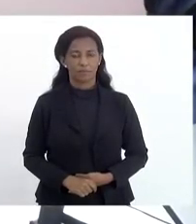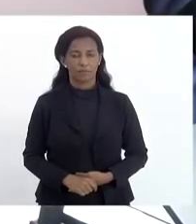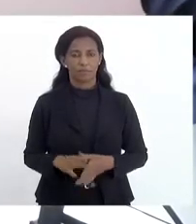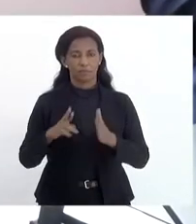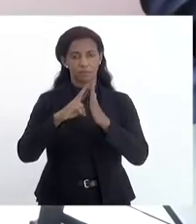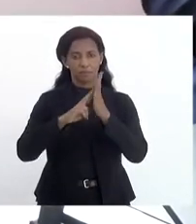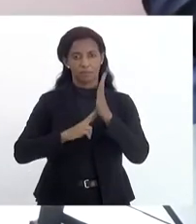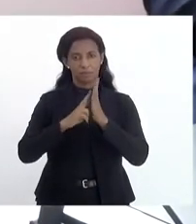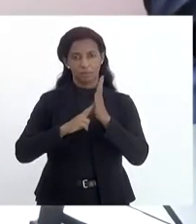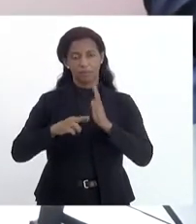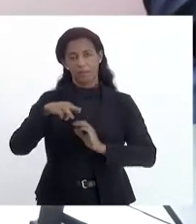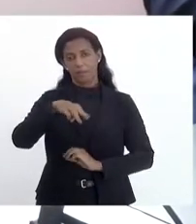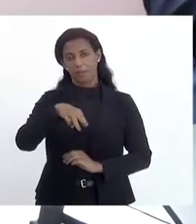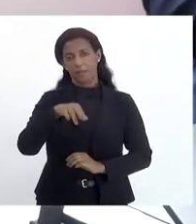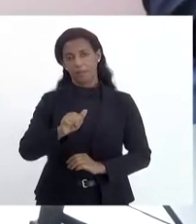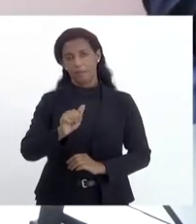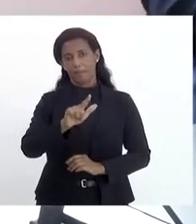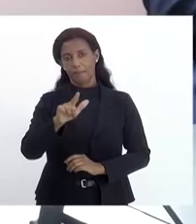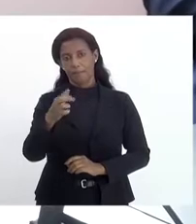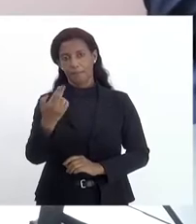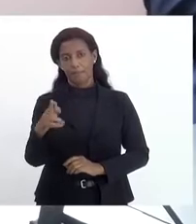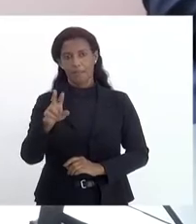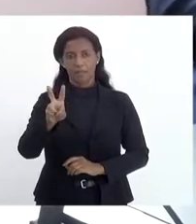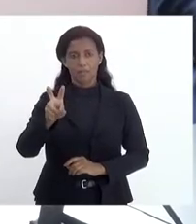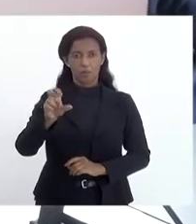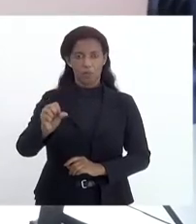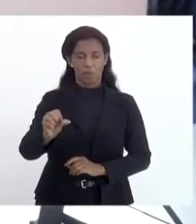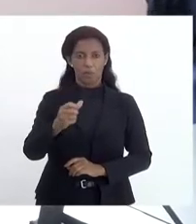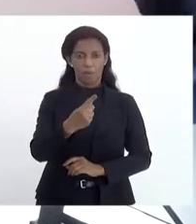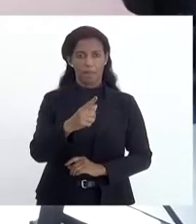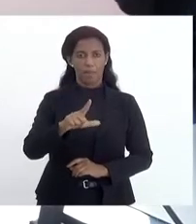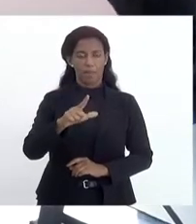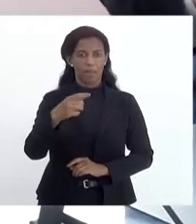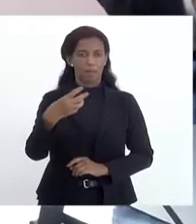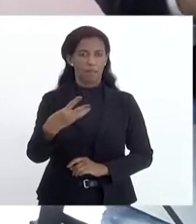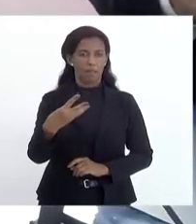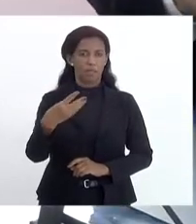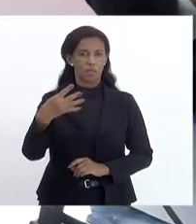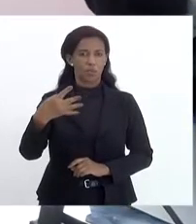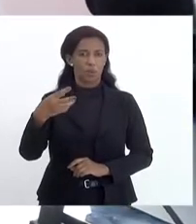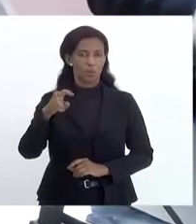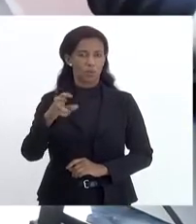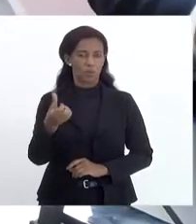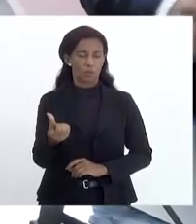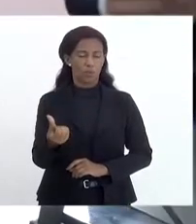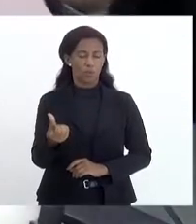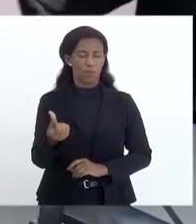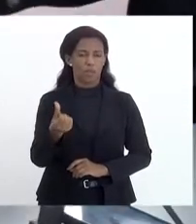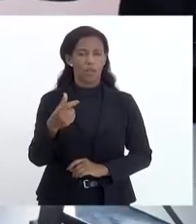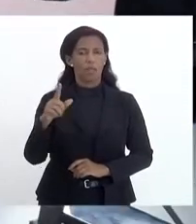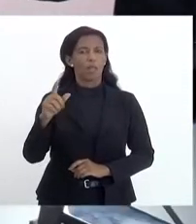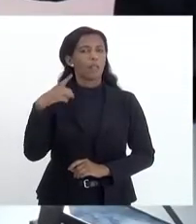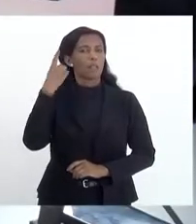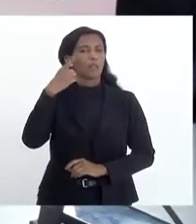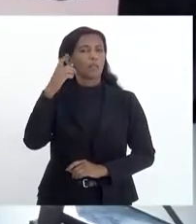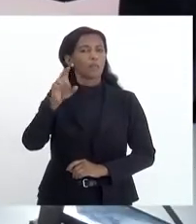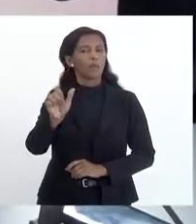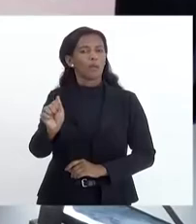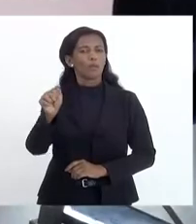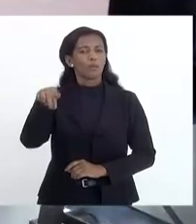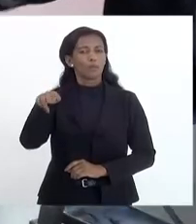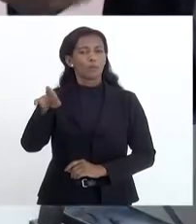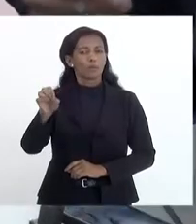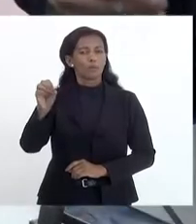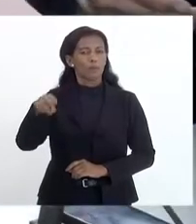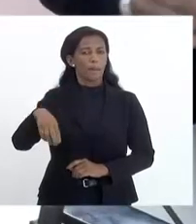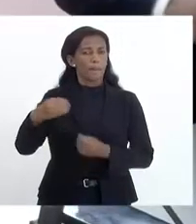Relator deputado Marcos Miller, 59. Projeto de lei 3456 de 2020, autoria deputado Daniel Librelon e subtenente Bernardo,